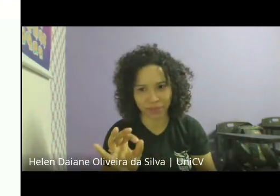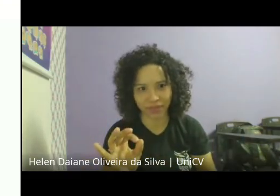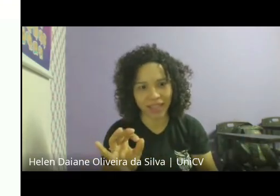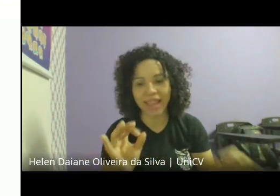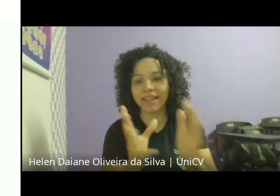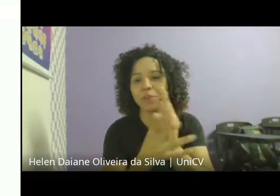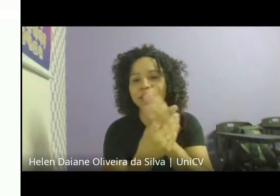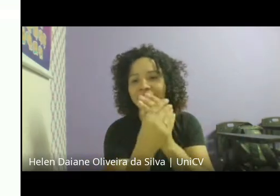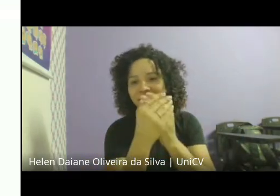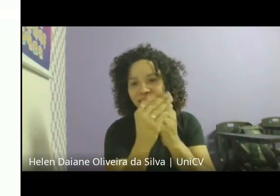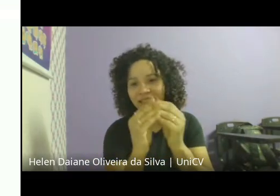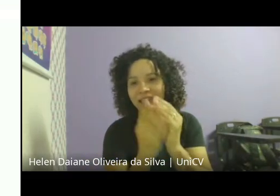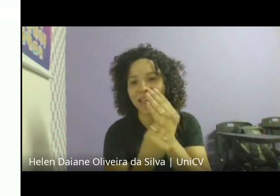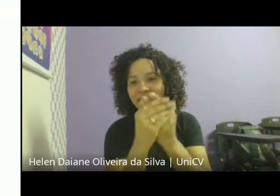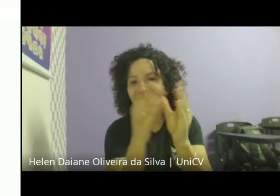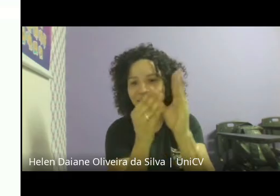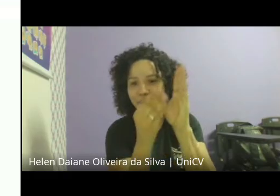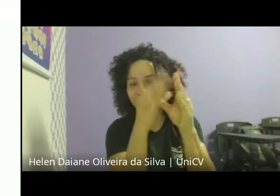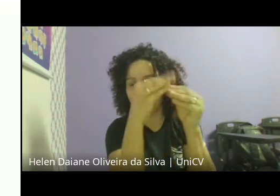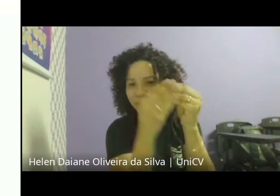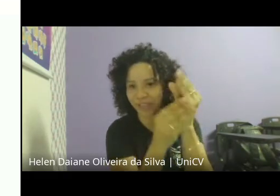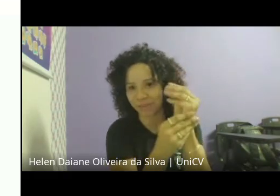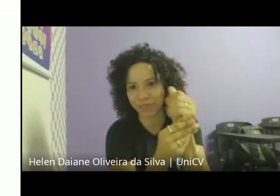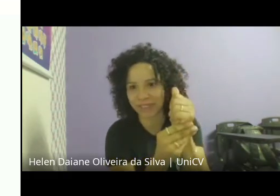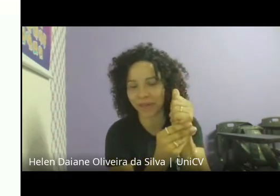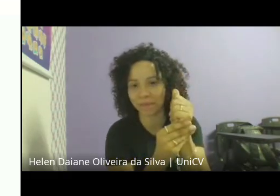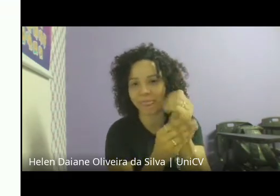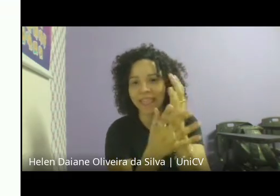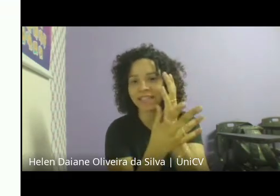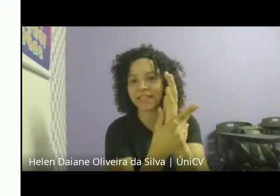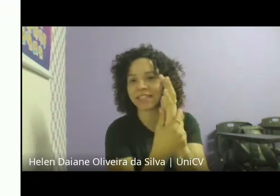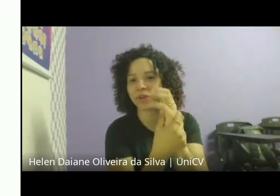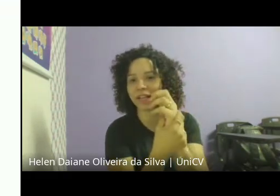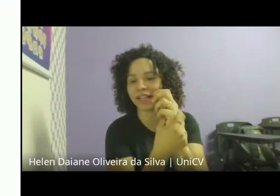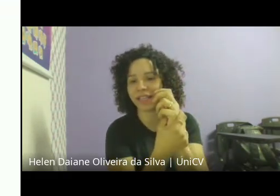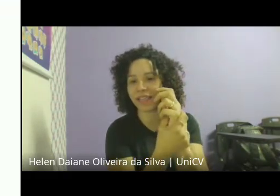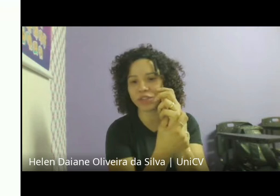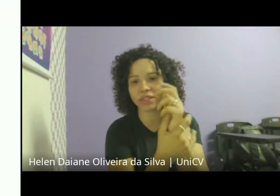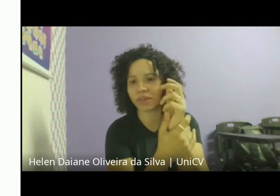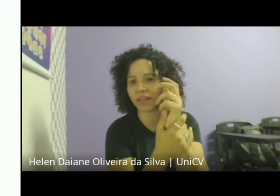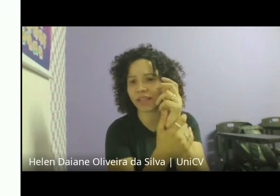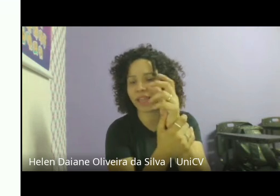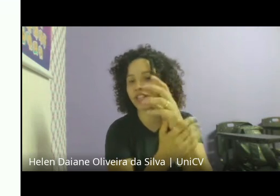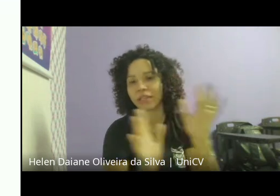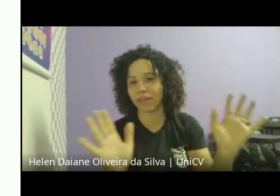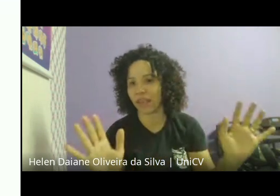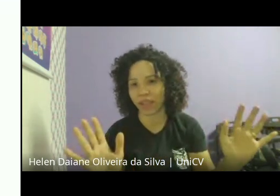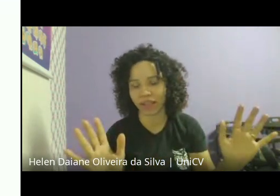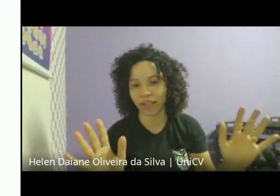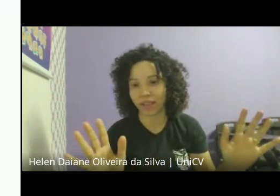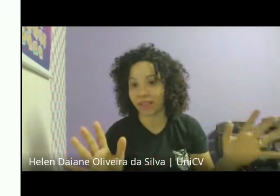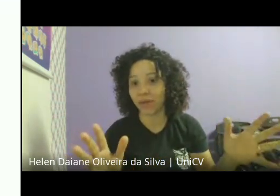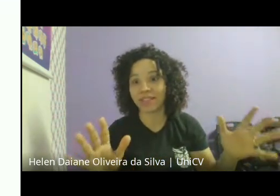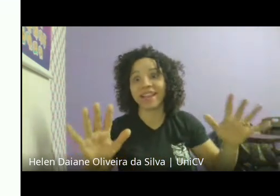incrível. Ele não precisa relar na mão para ver a posição. Às vezes ele segurando aqui, só segurando aqui, ele já sabe o que